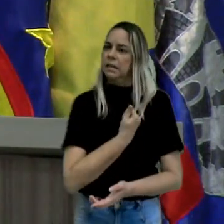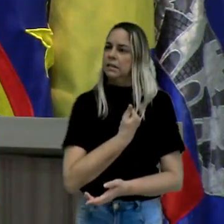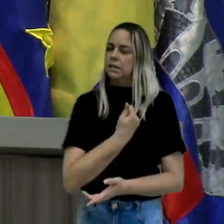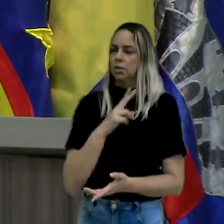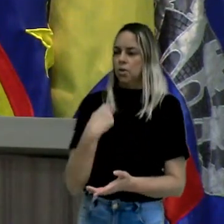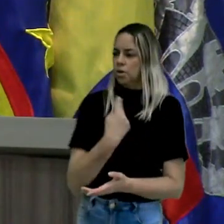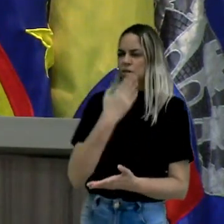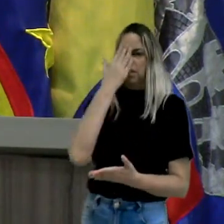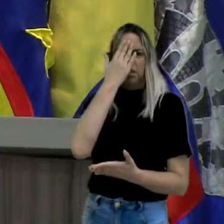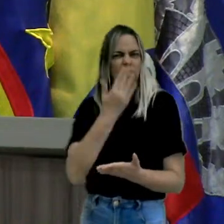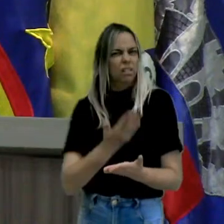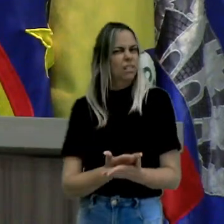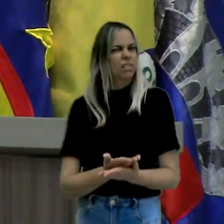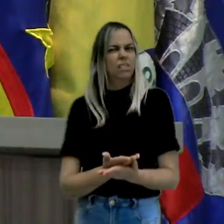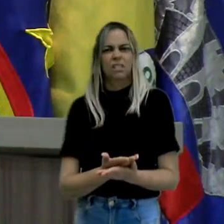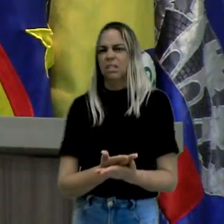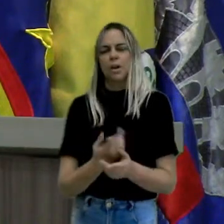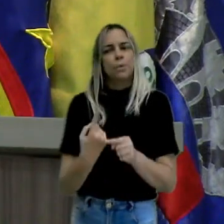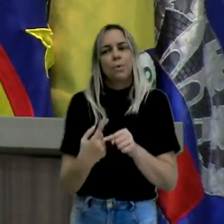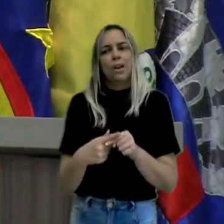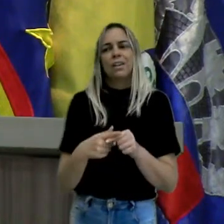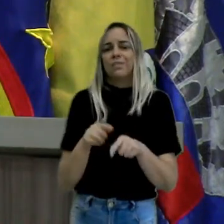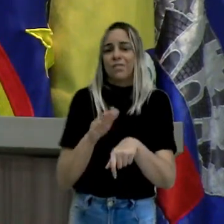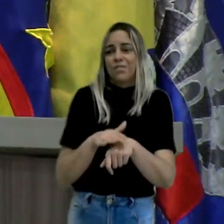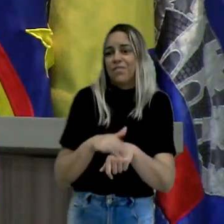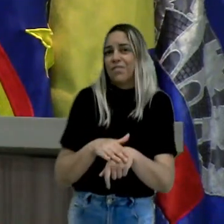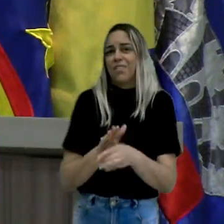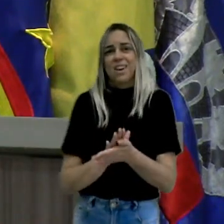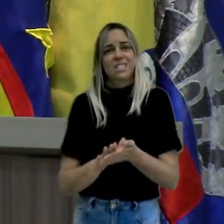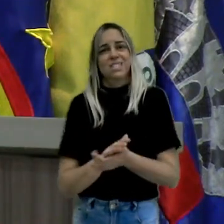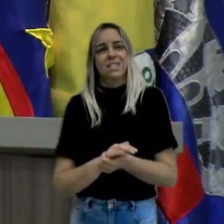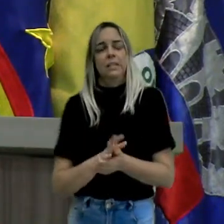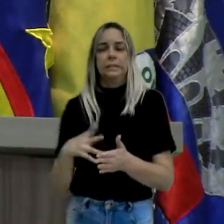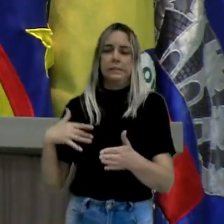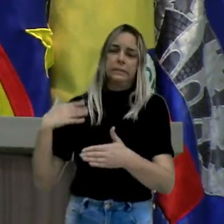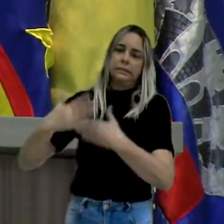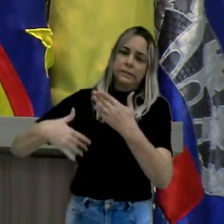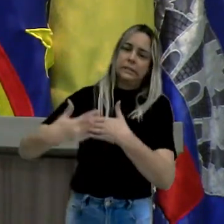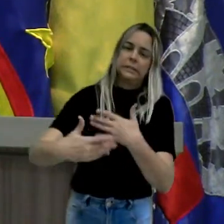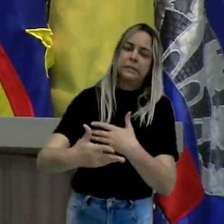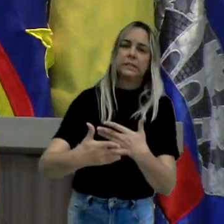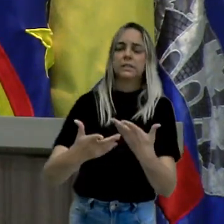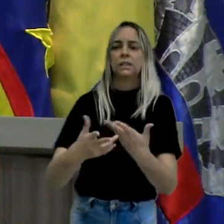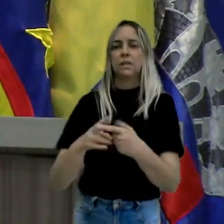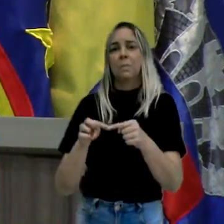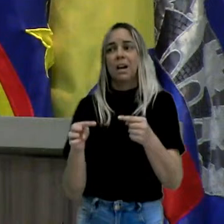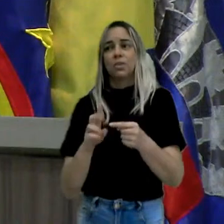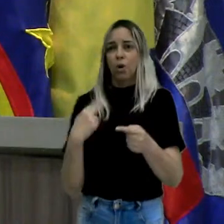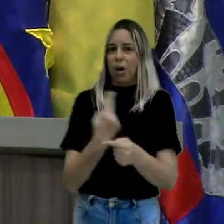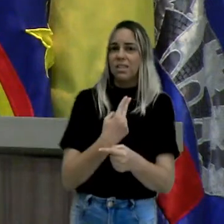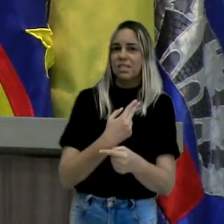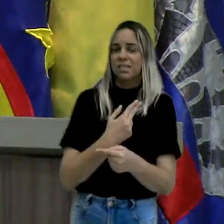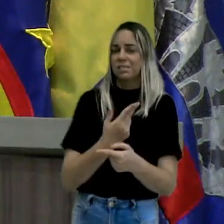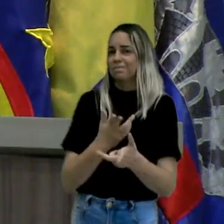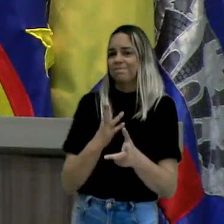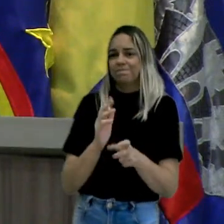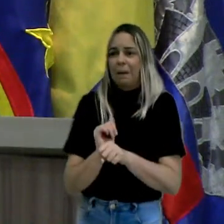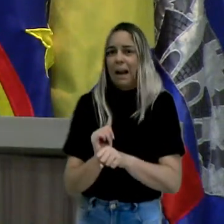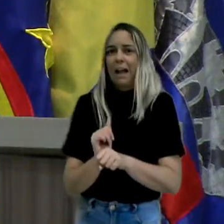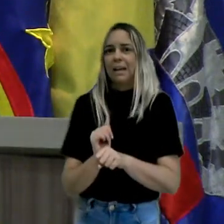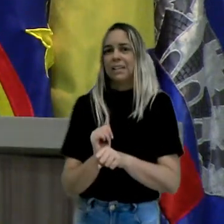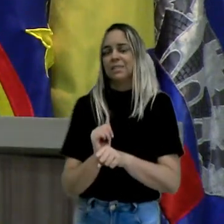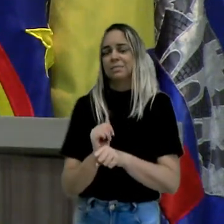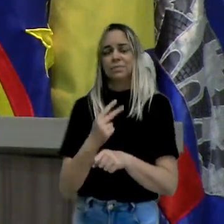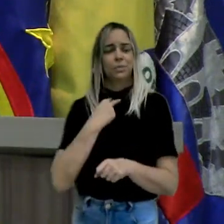faz, e cada tempo que passa vai ficando pior. Mas não podemos desistir, temos que lutar. Se tiver de fazer